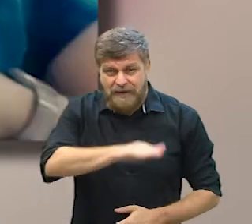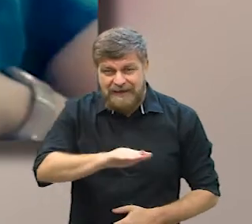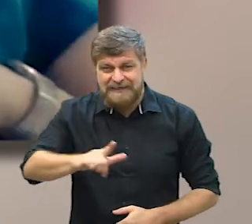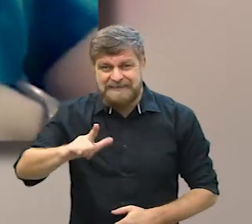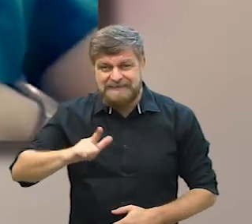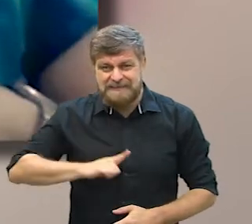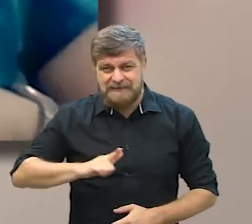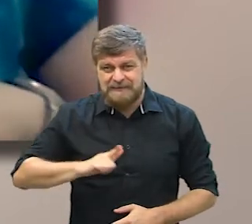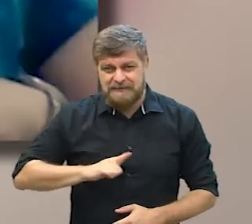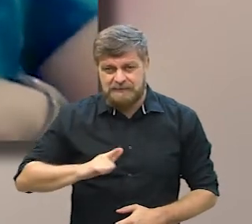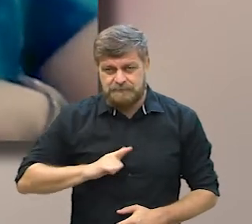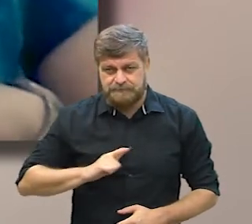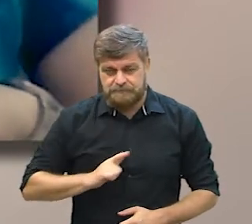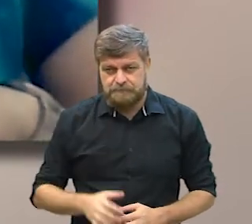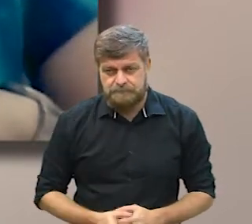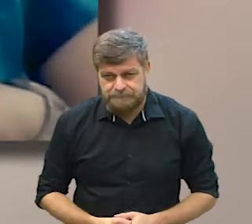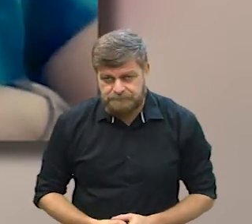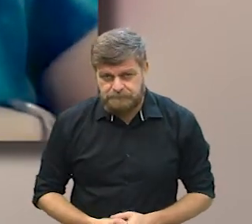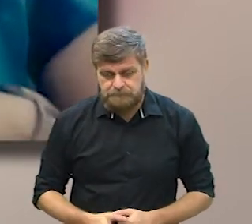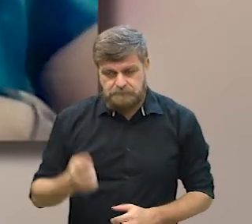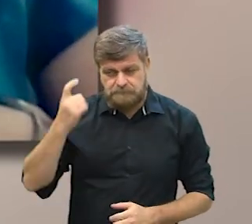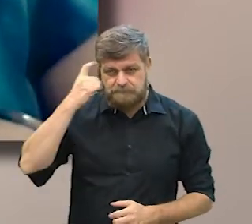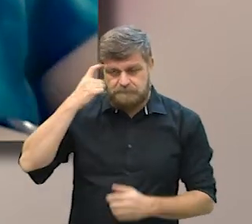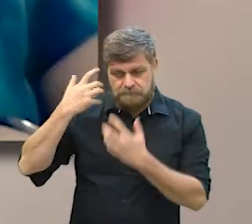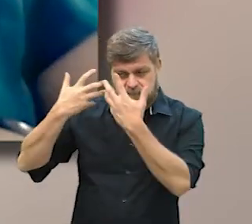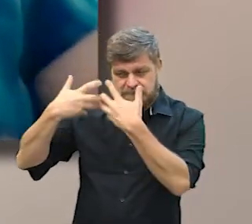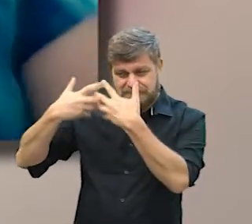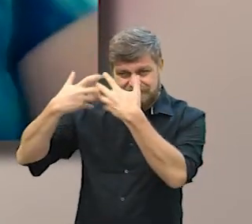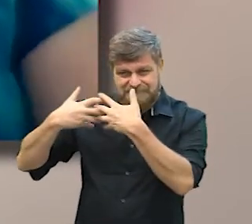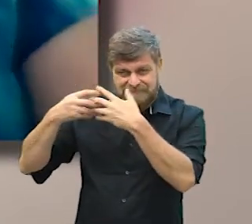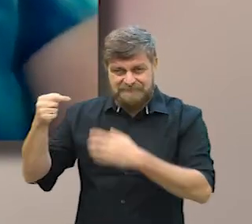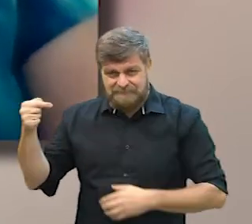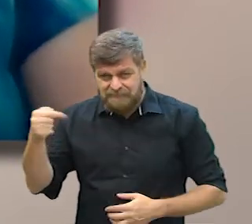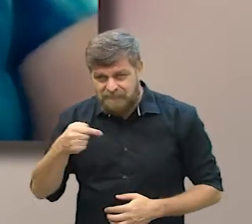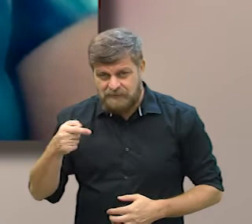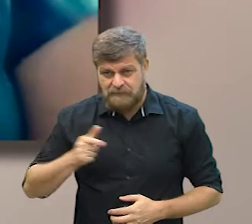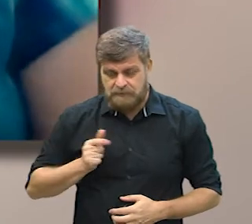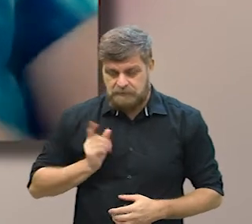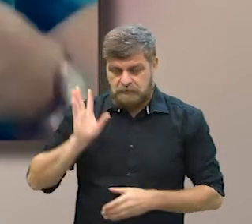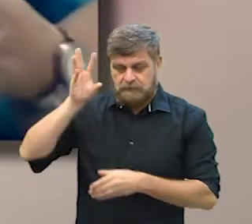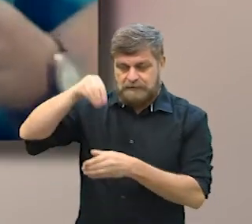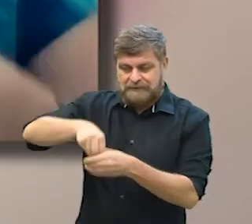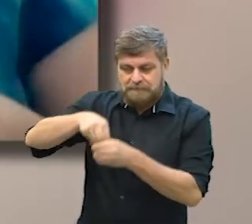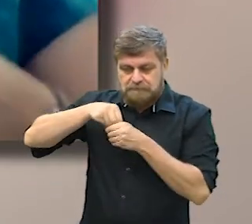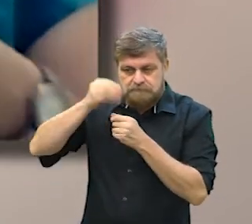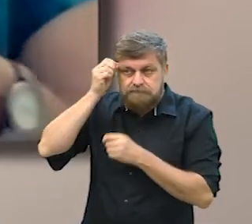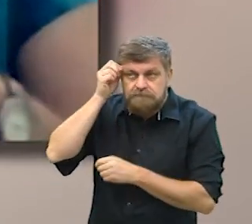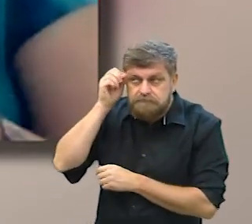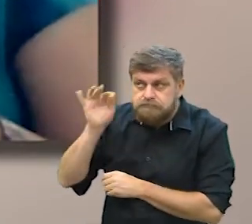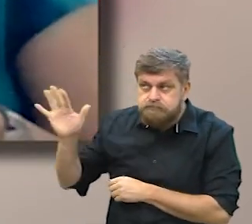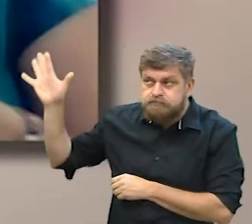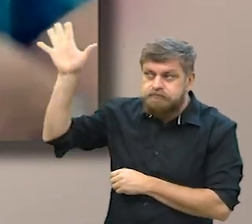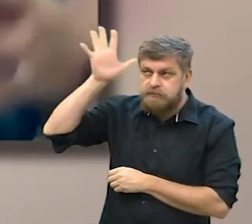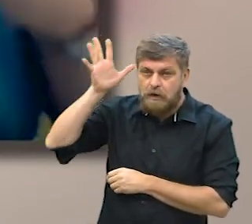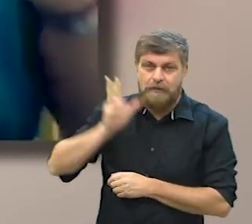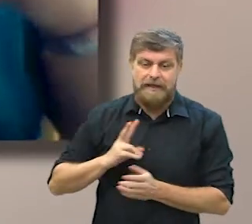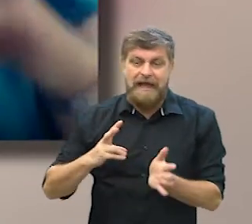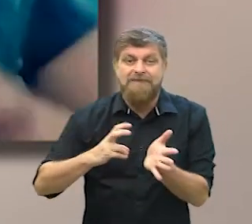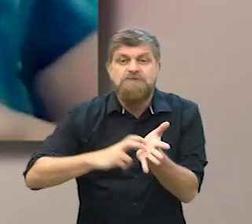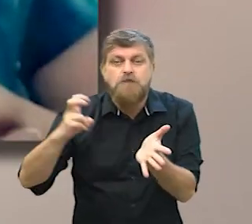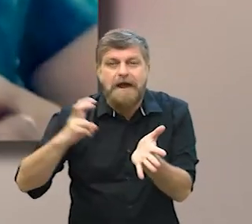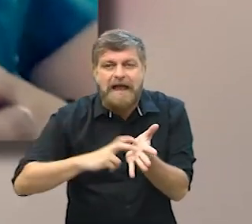criança precisa ter essa formação que a gente chama na fonoaudiologia de engramas mentais, que